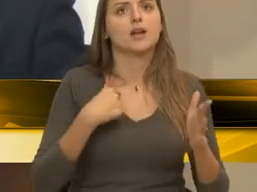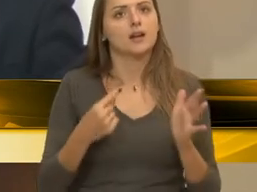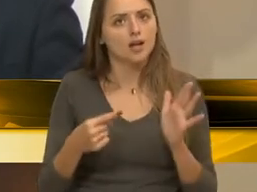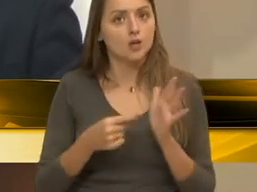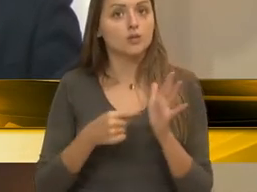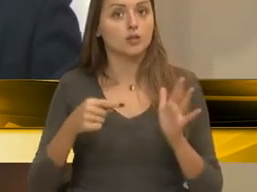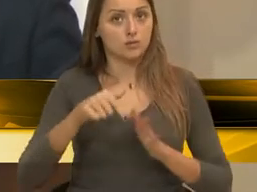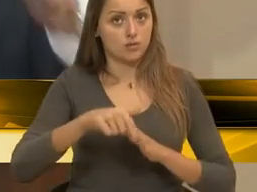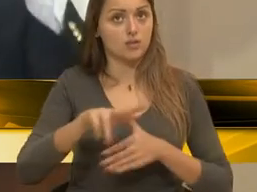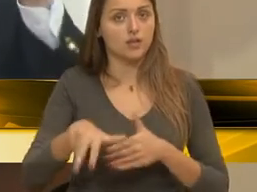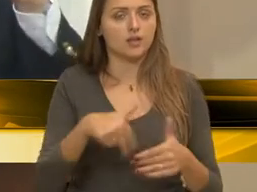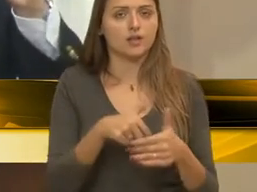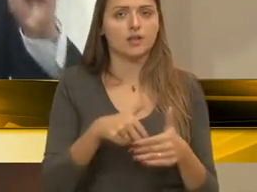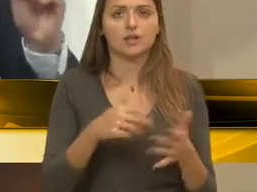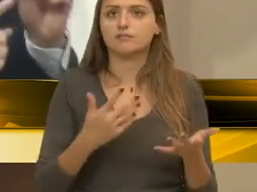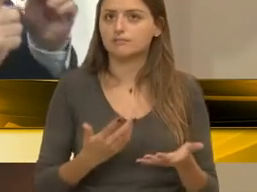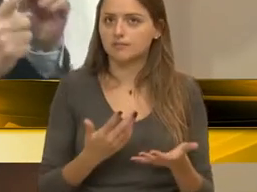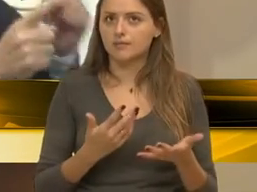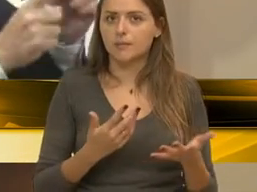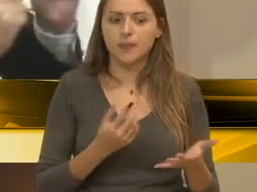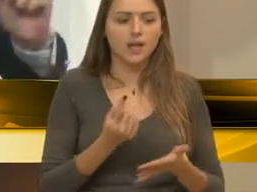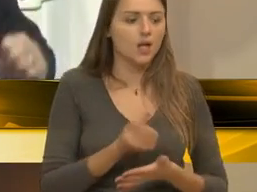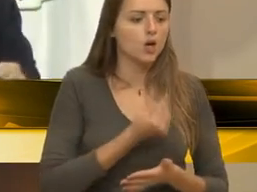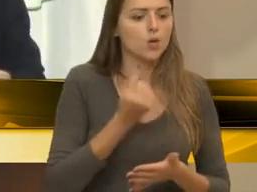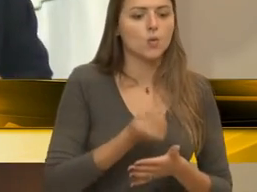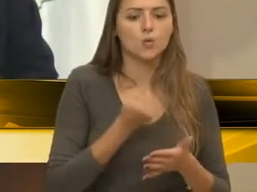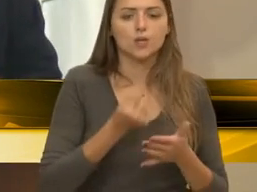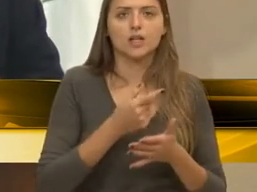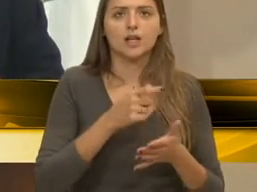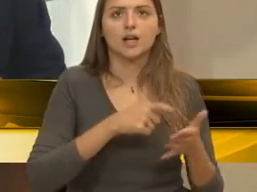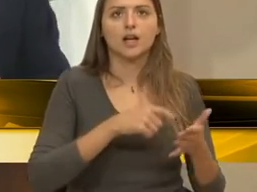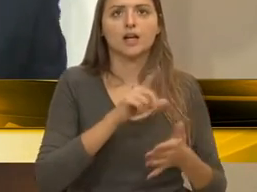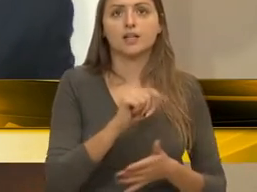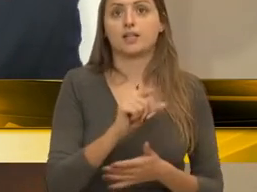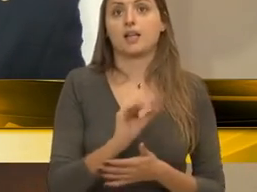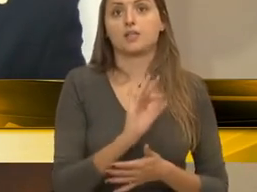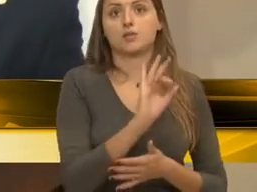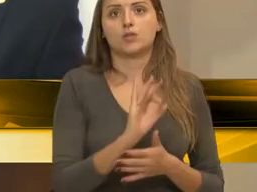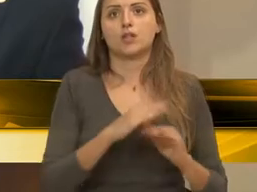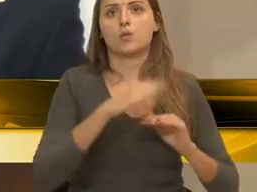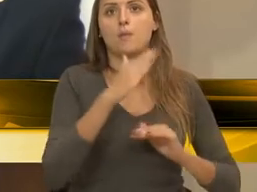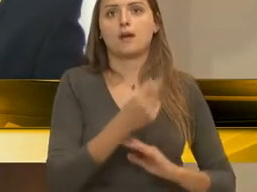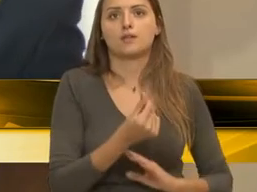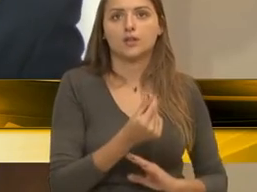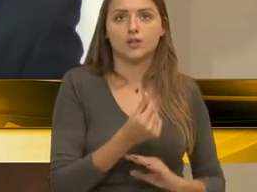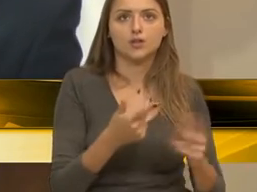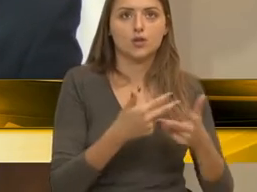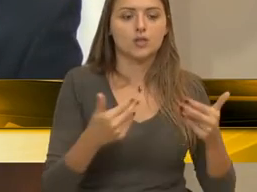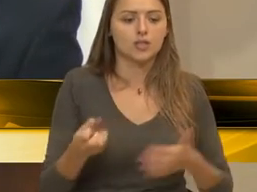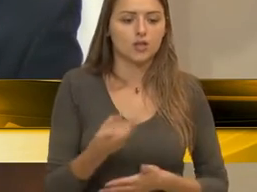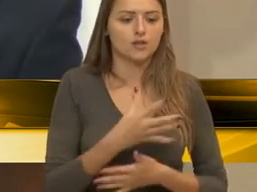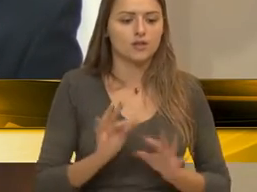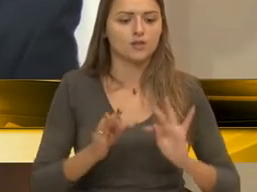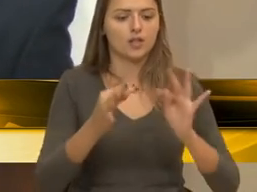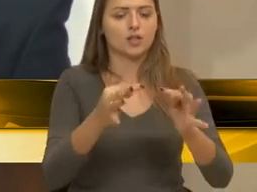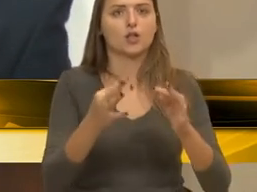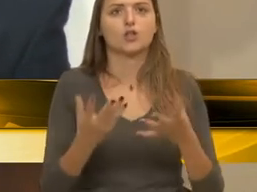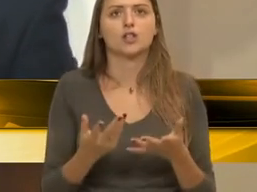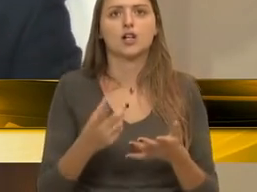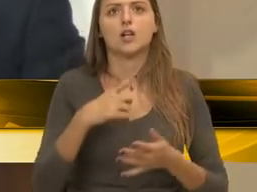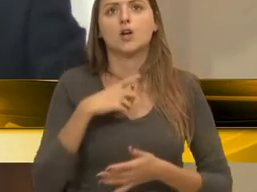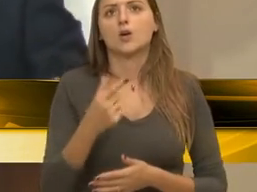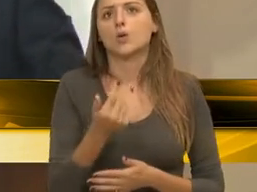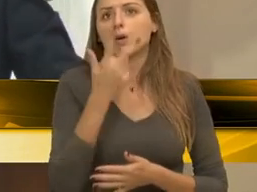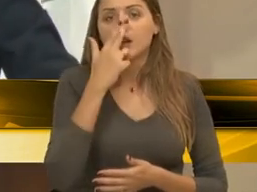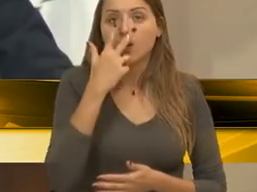denunciei. Única rúbrica que teve 10%, a rúbrica de inovação, desenvolvimento e tecnologia foi o